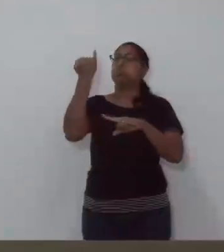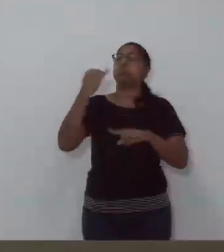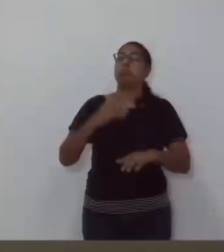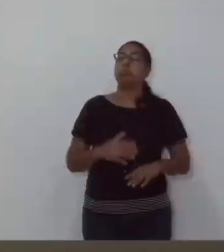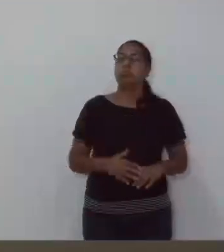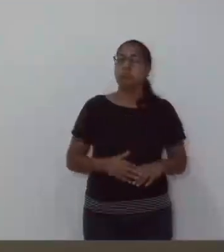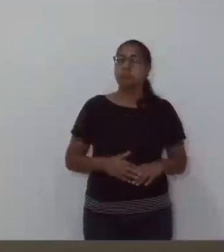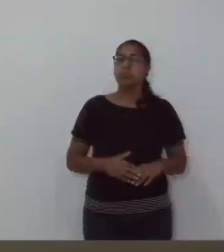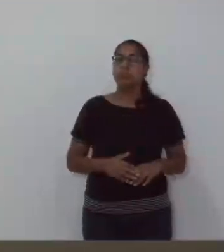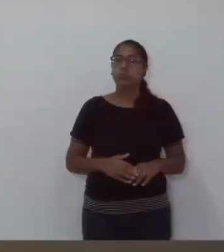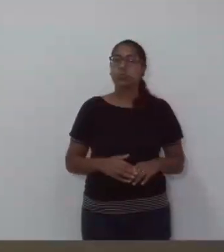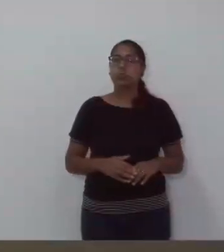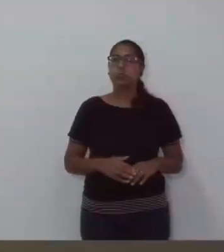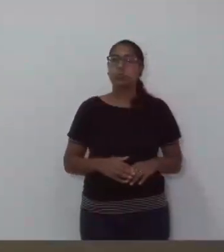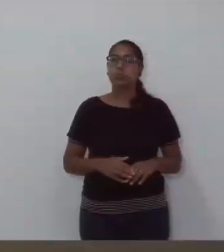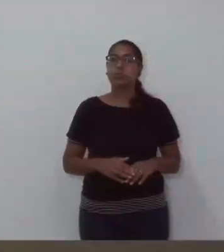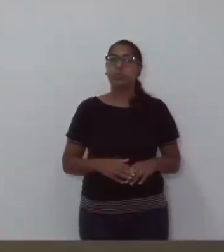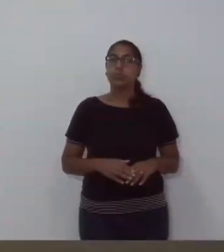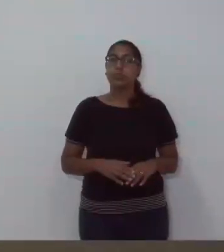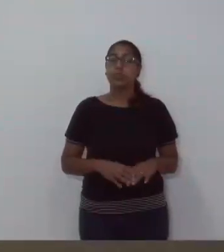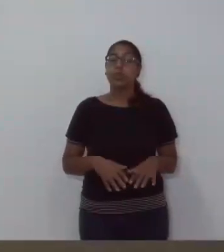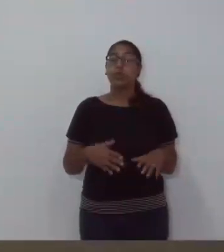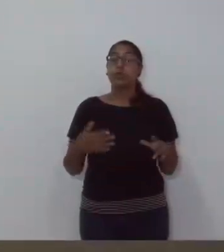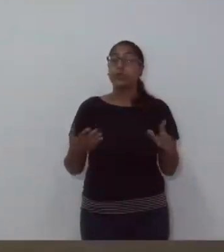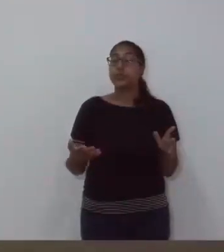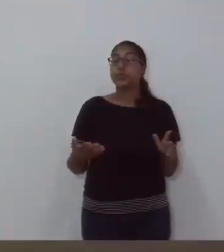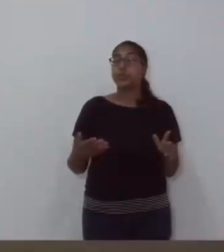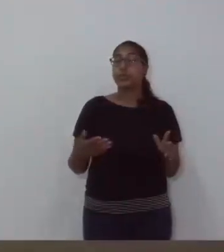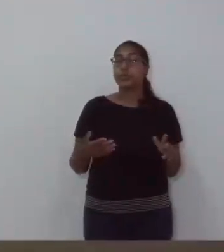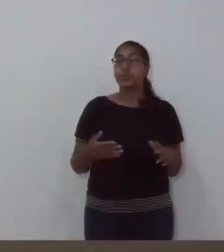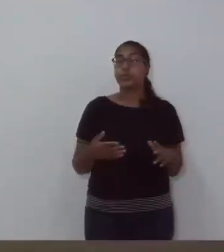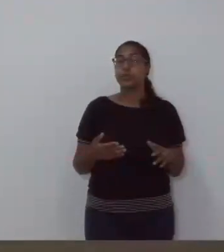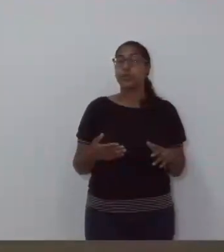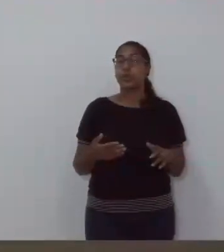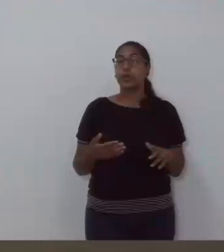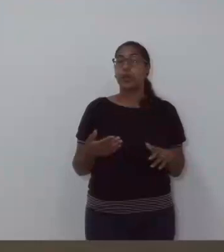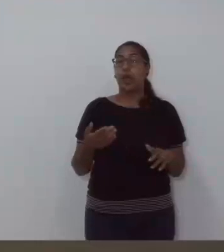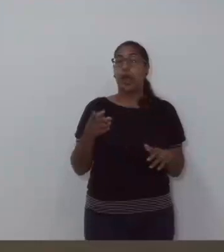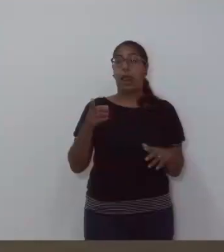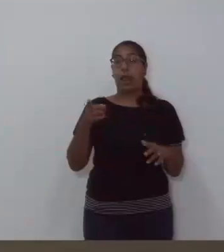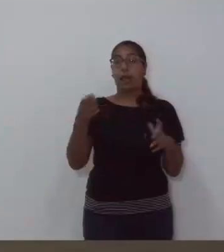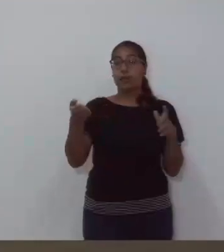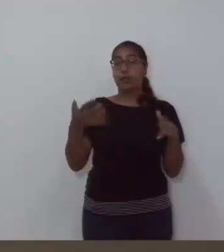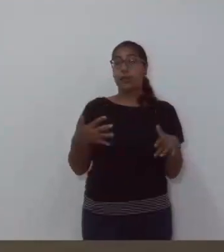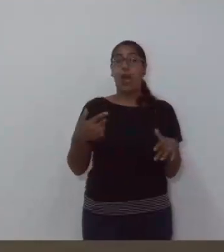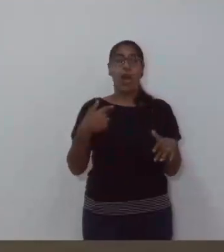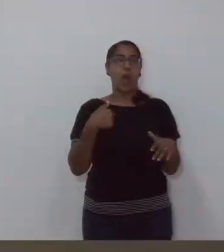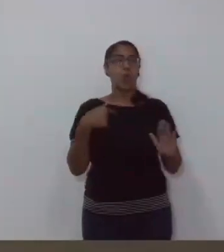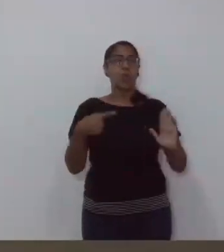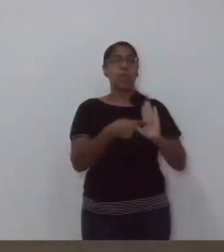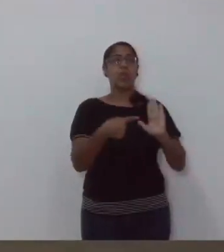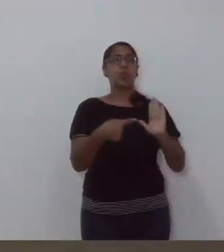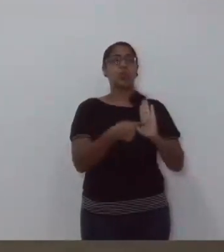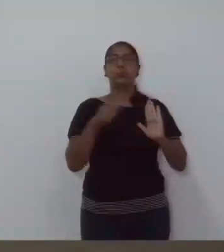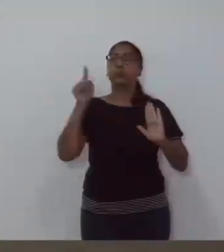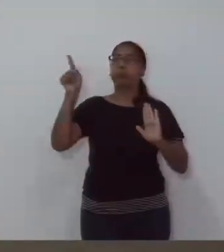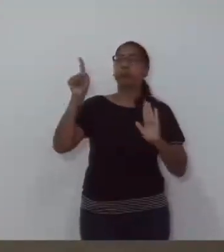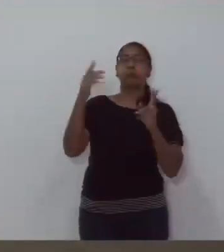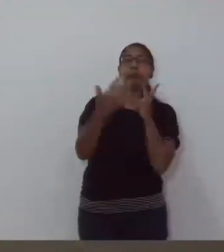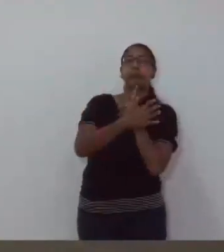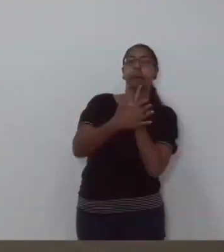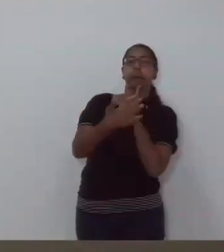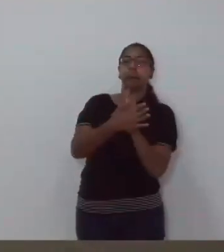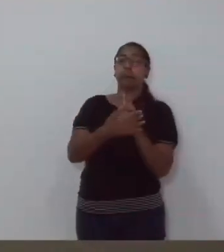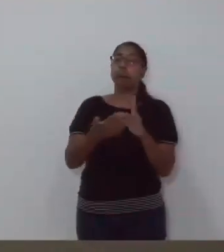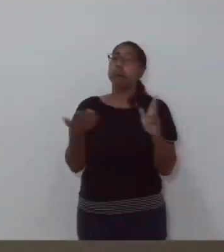dos vereadores. E quando se fala, eu recebi uma denúncia, ou foi feita uma denúncia, não quer dizer